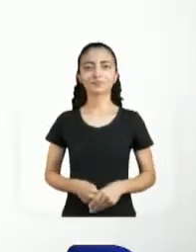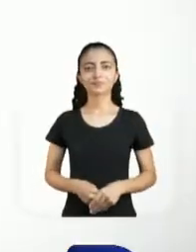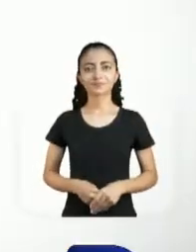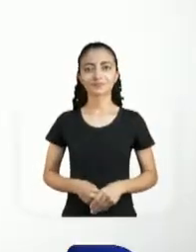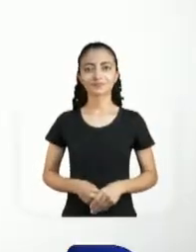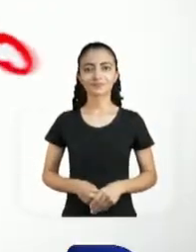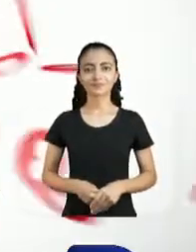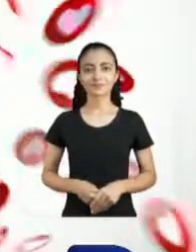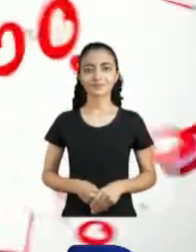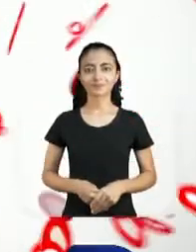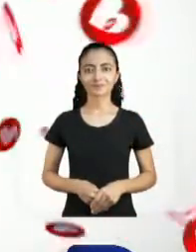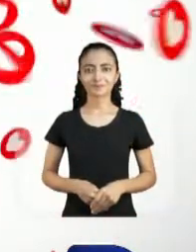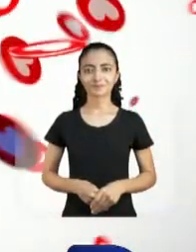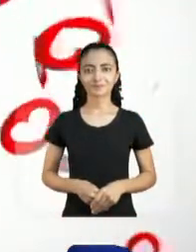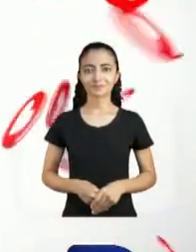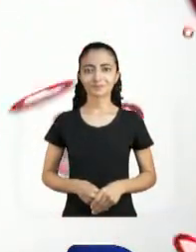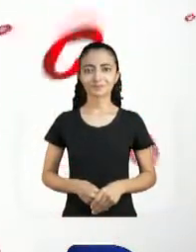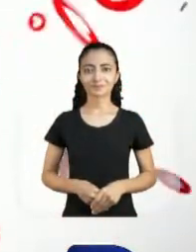dias